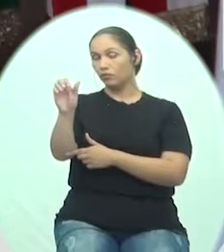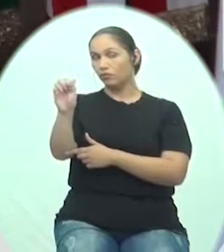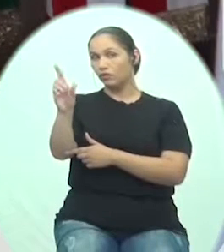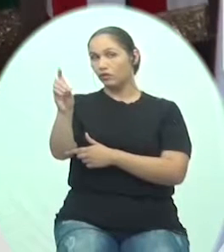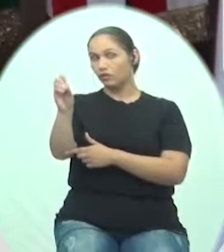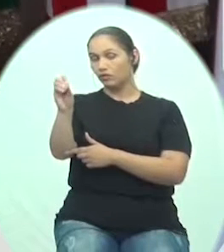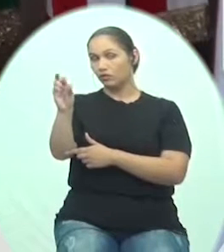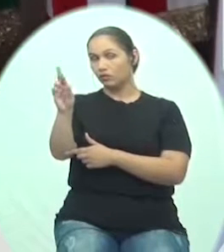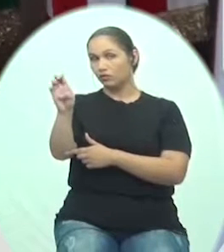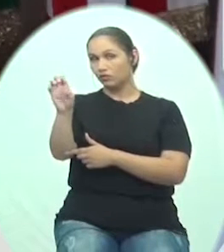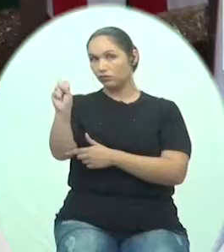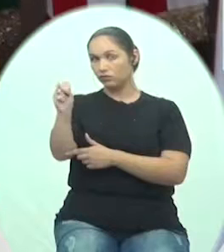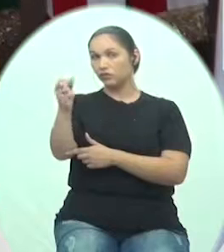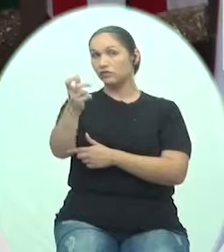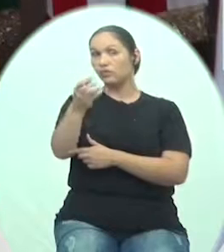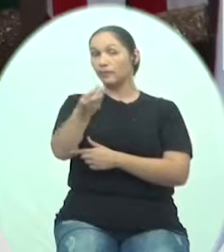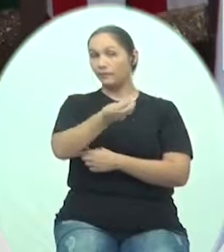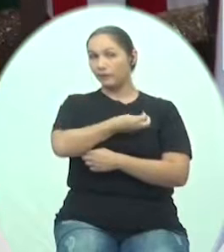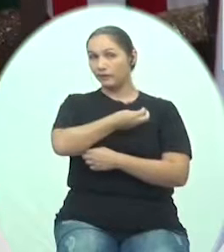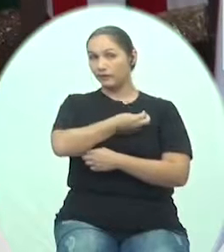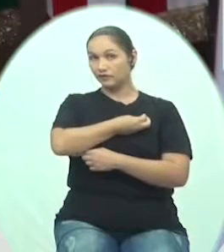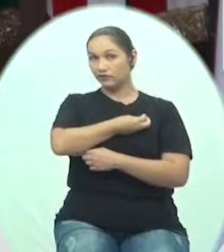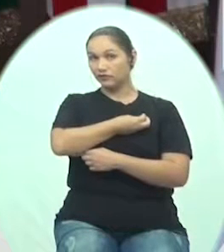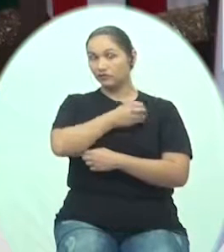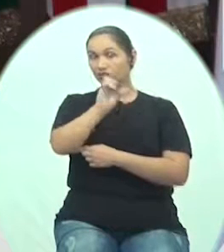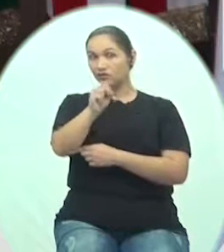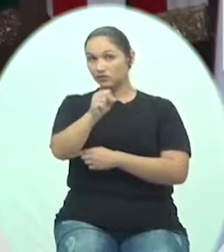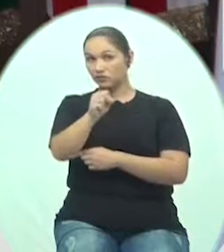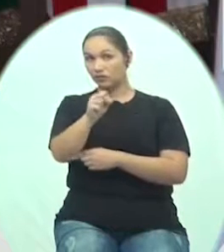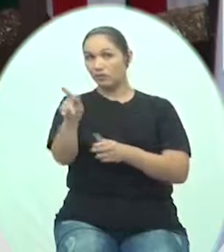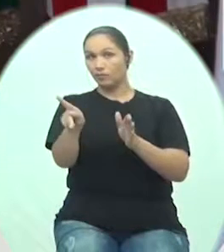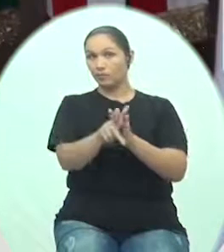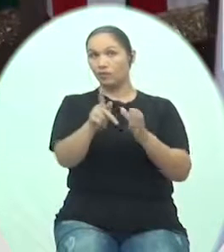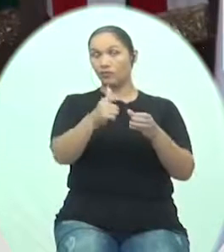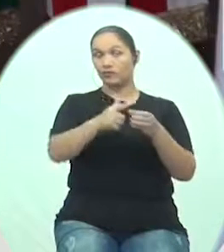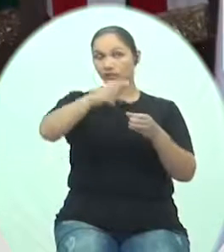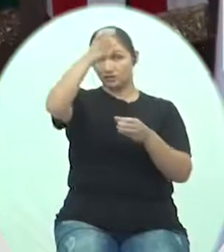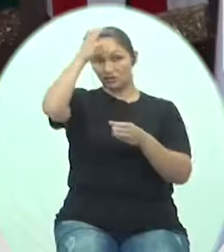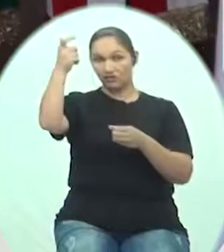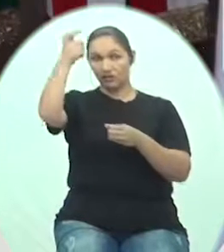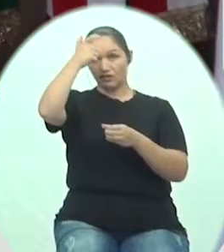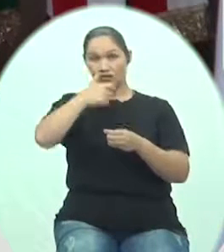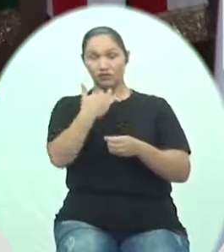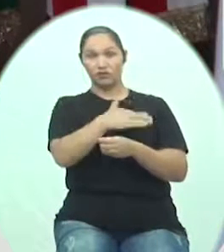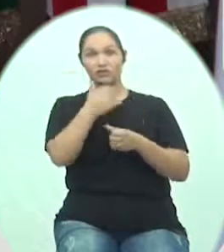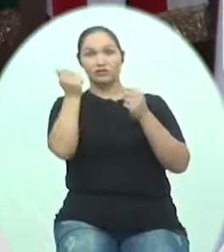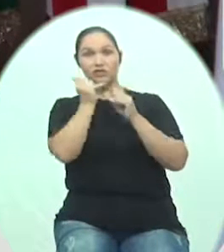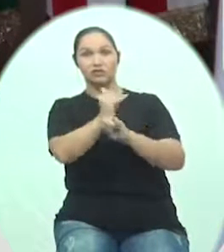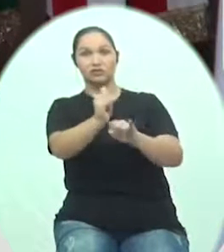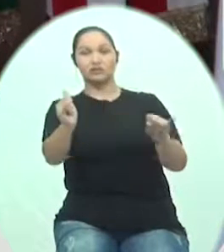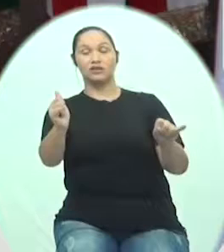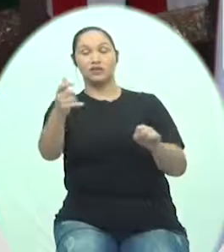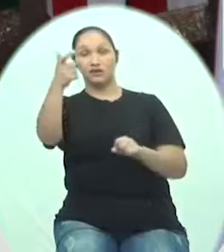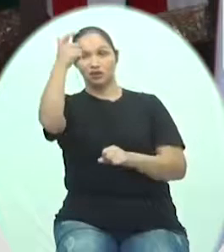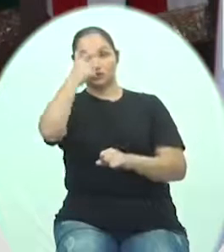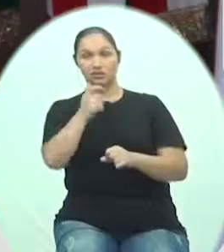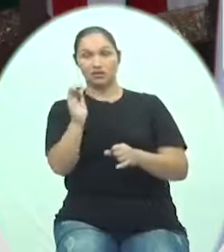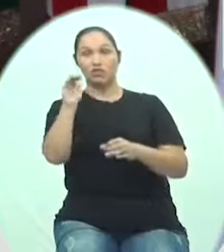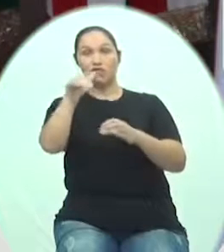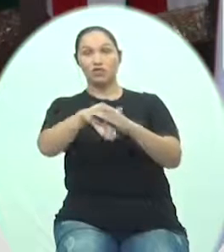já antecipo o meu voto favorável ao projeto de vocês